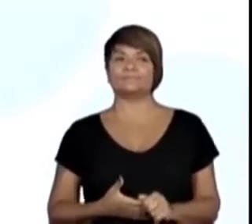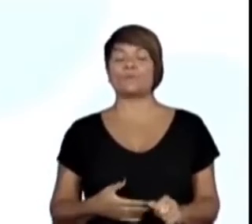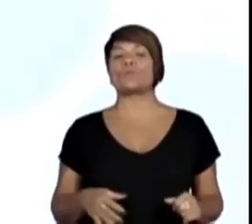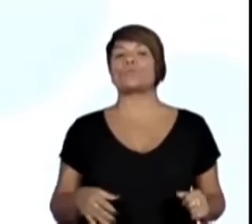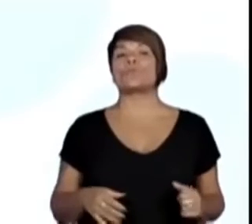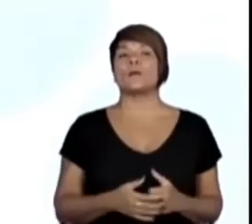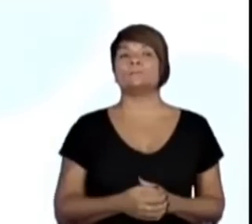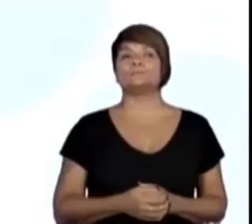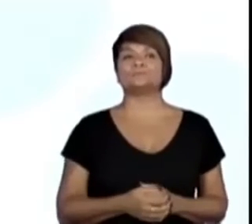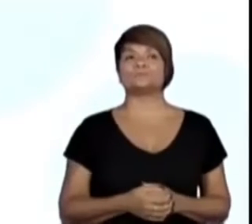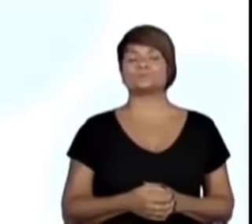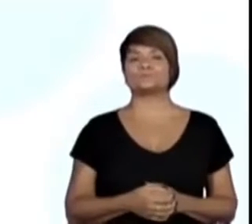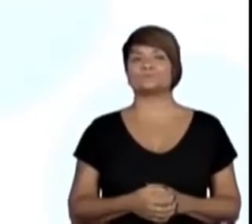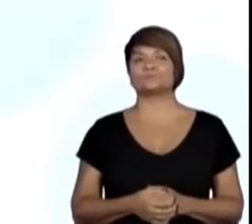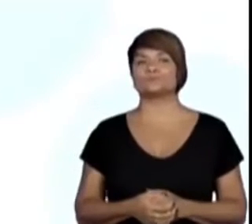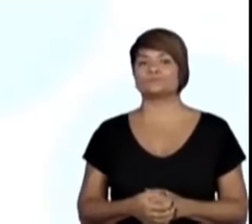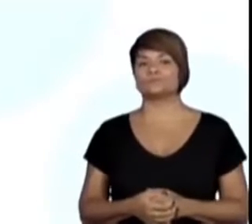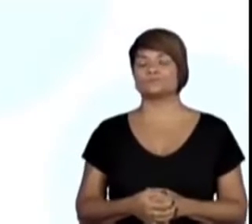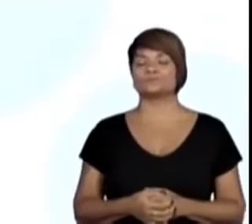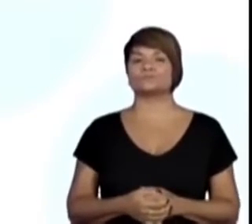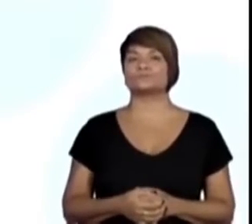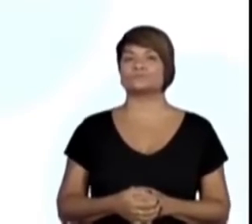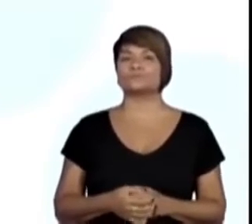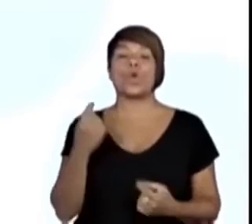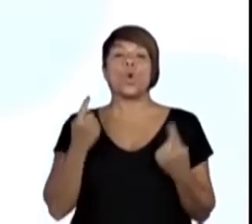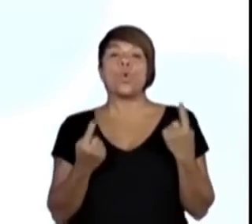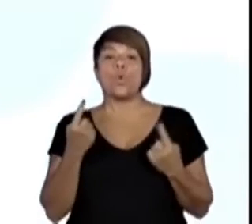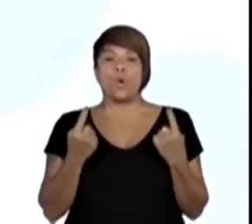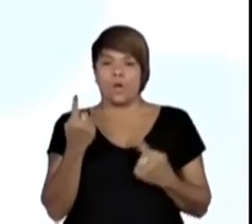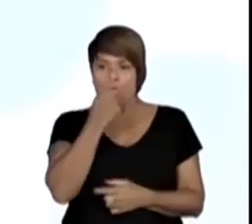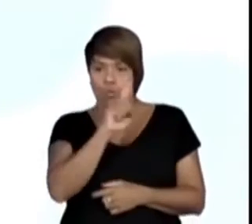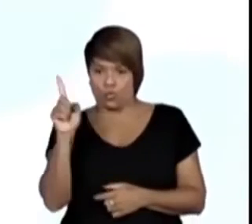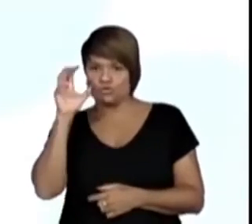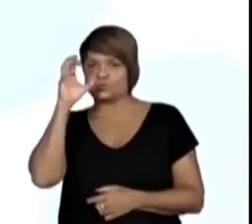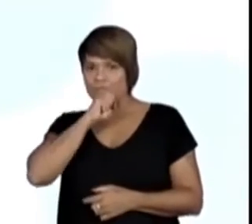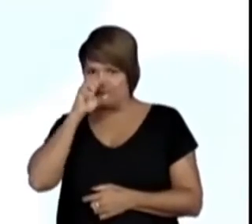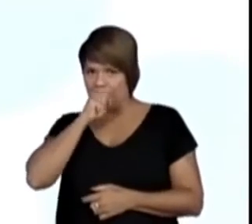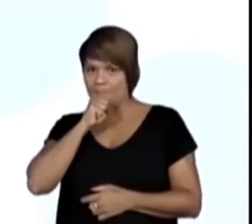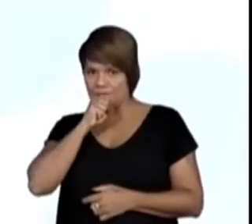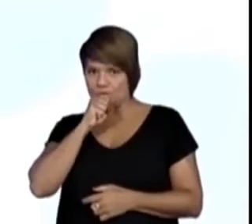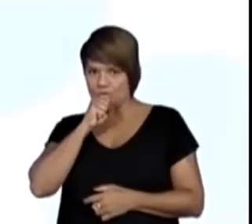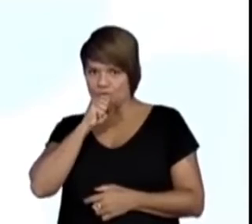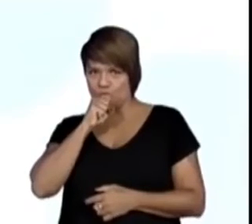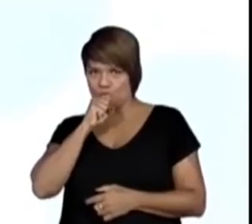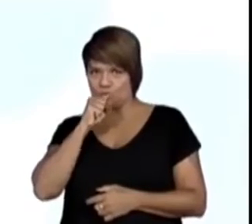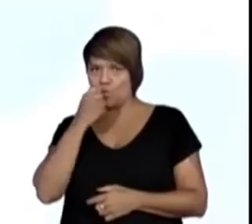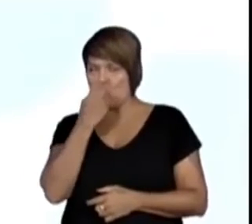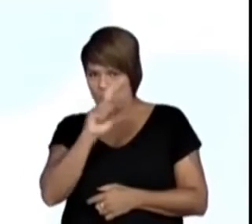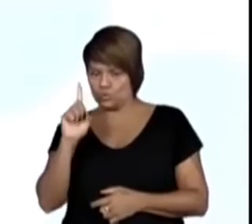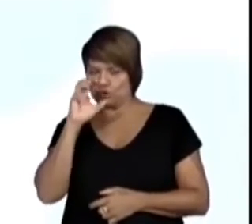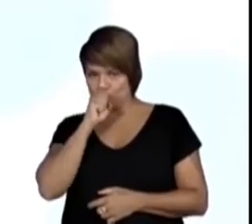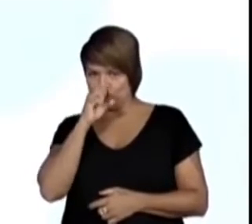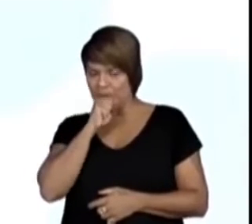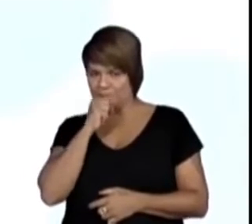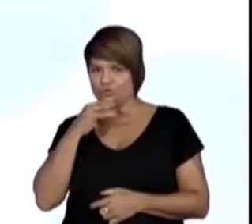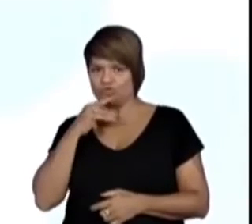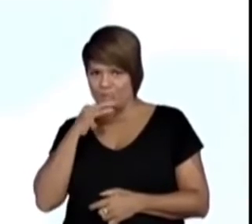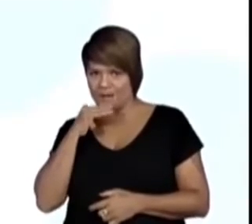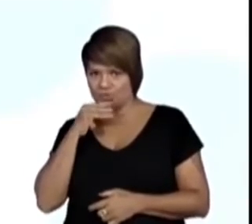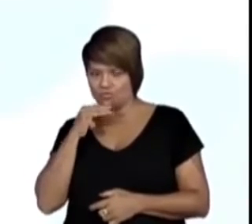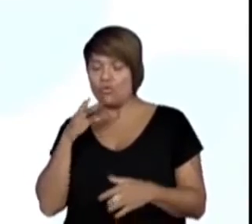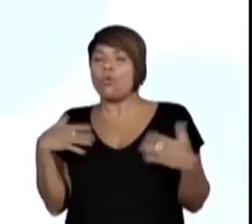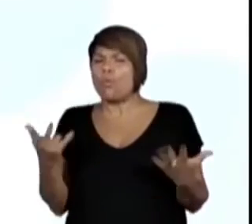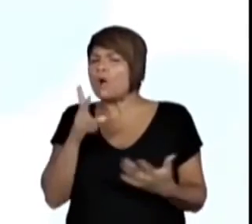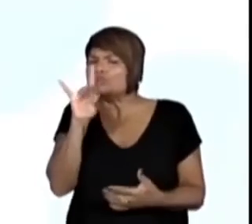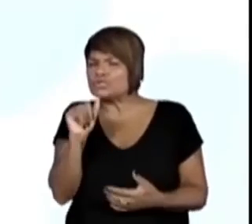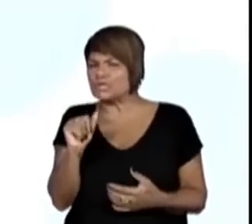Qual dia do mês será o último sábado de março? Vamos olhar aqui na coluna do sábado,